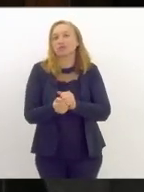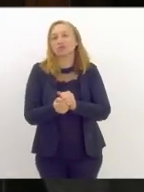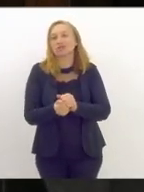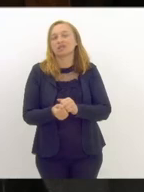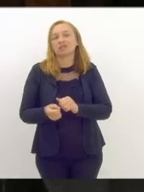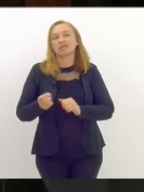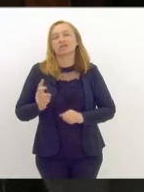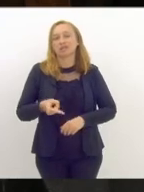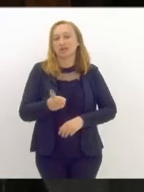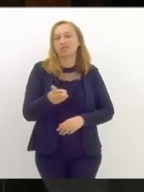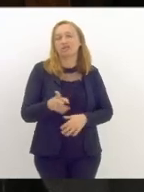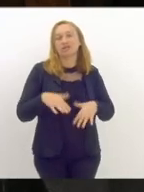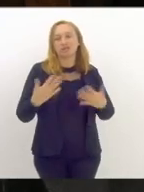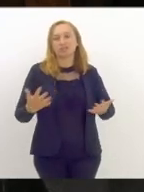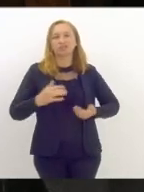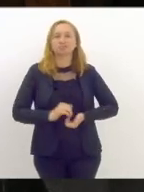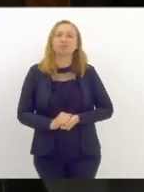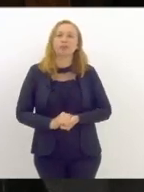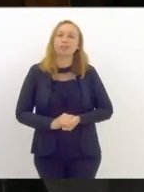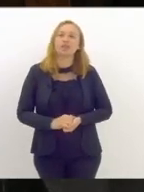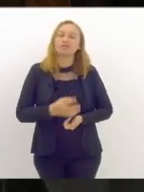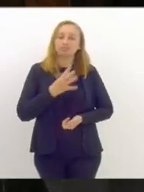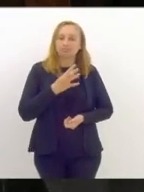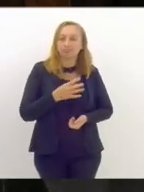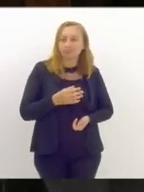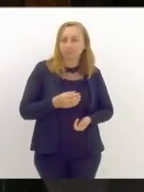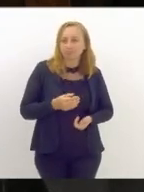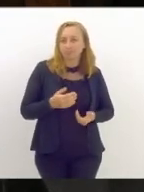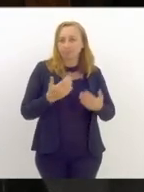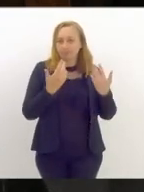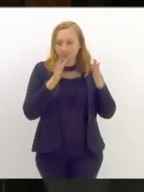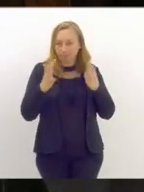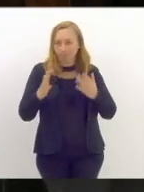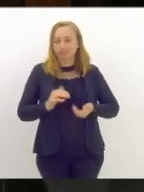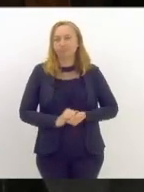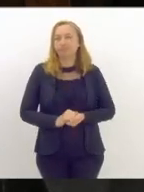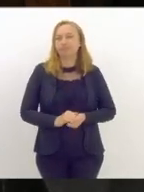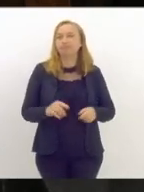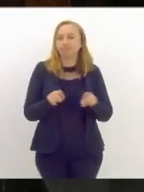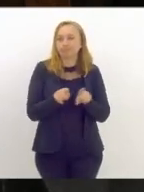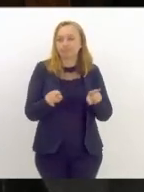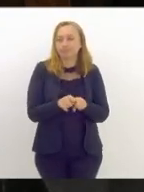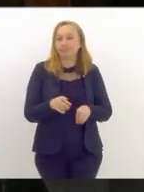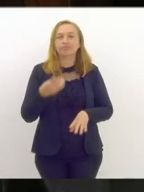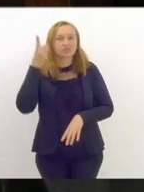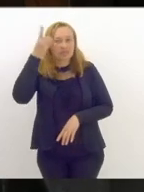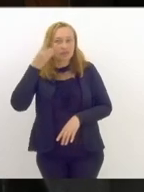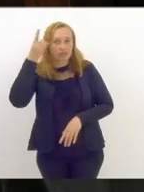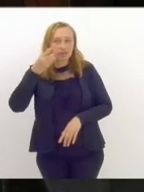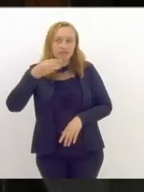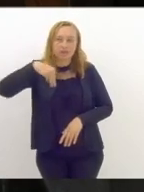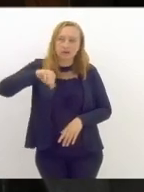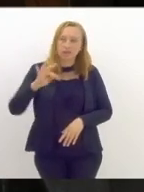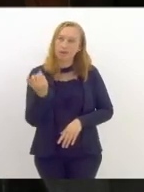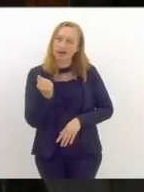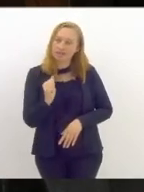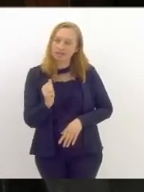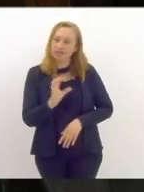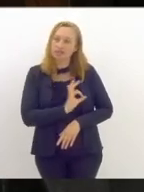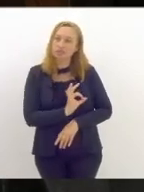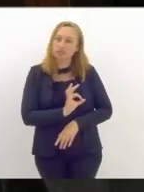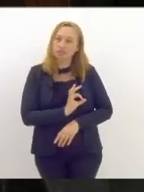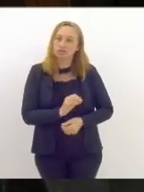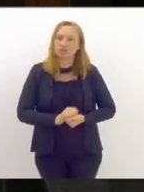E foi assim o tempo todo. Então, meu reconhecimento, Luizinho. Cumprimentar a deputada Marta Rocha. A deputada Marta Rocha,